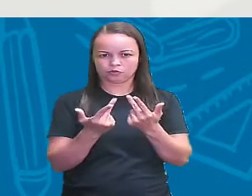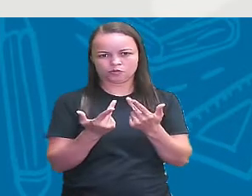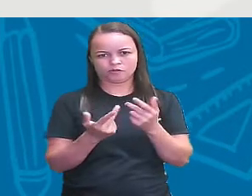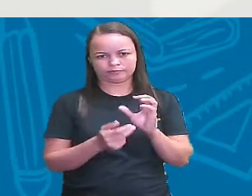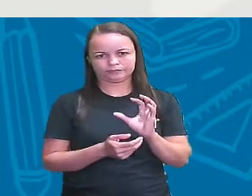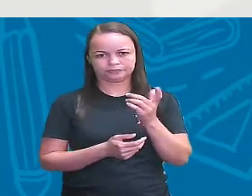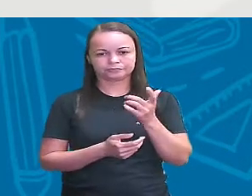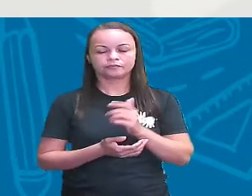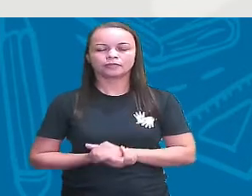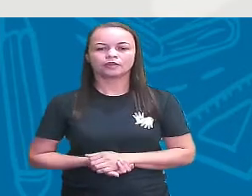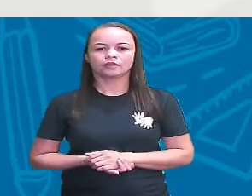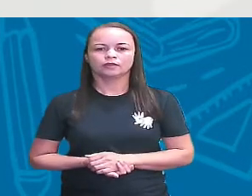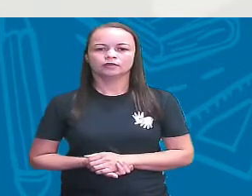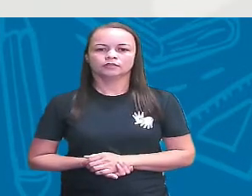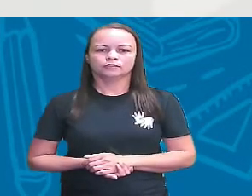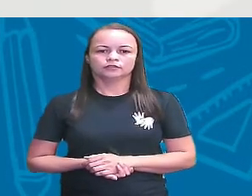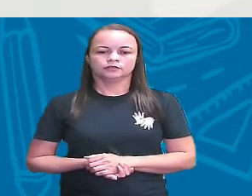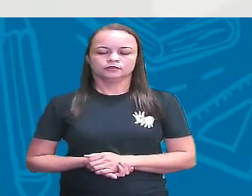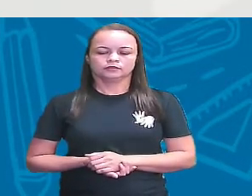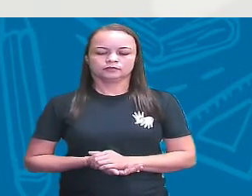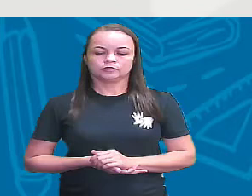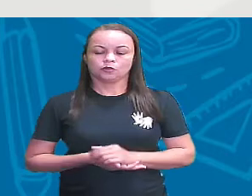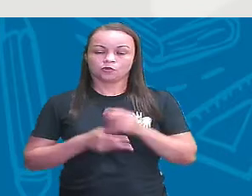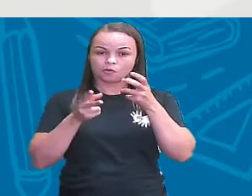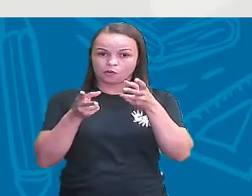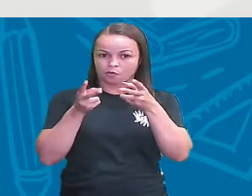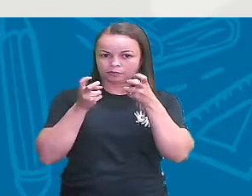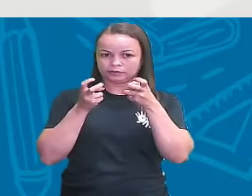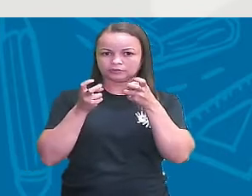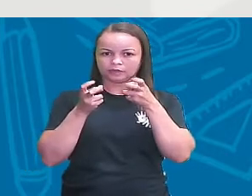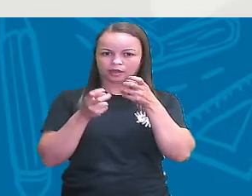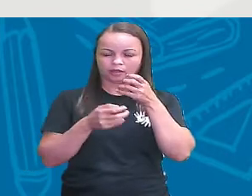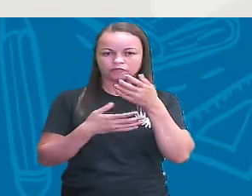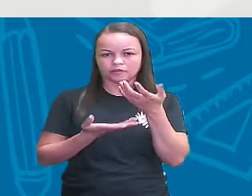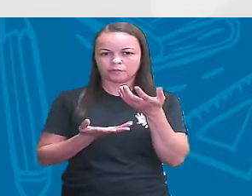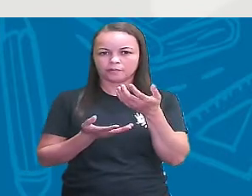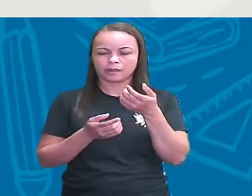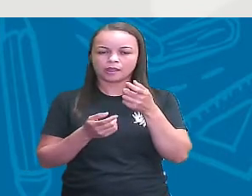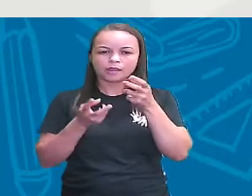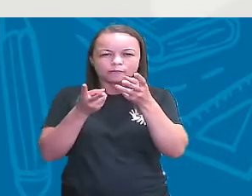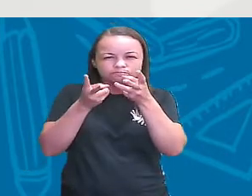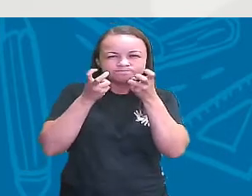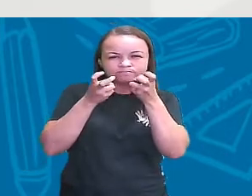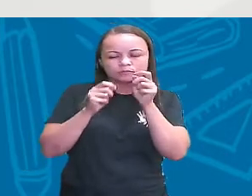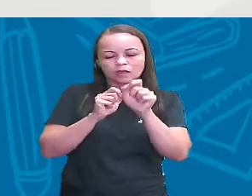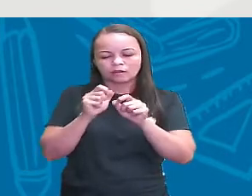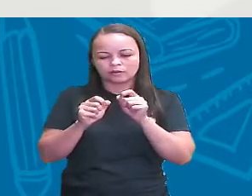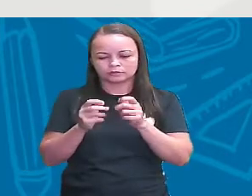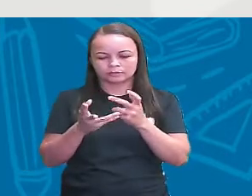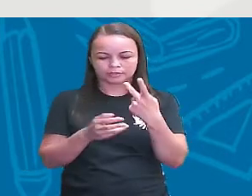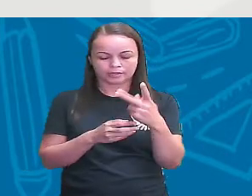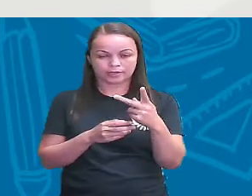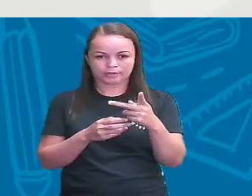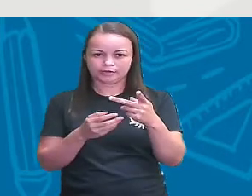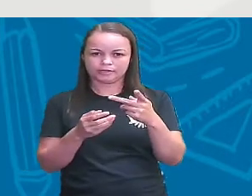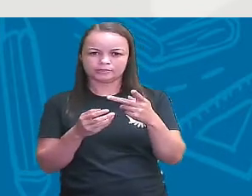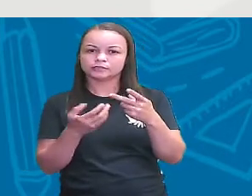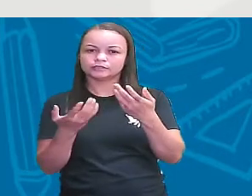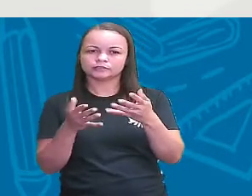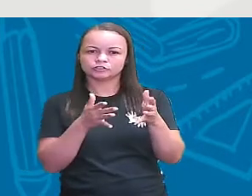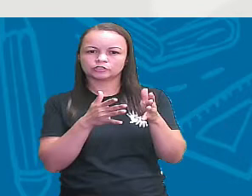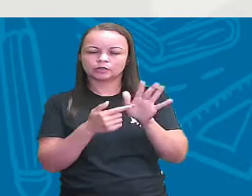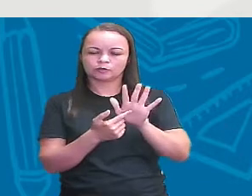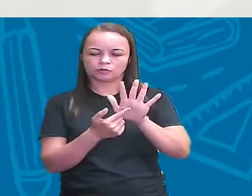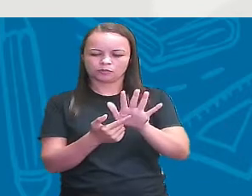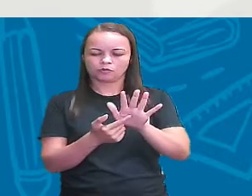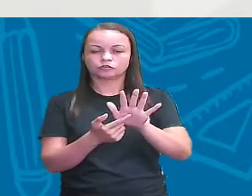Então vamos lá, observem aqui bem atentamente a esse esquema que eu coloquei aí na